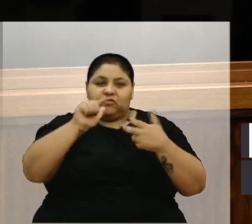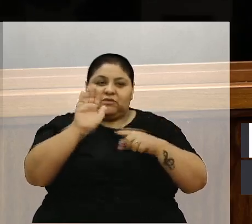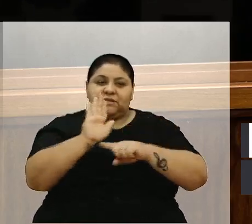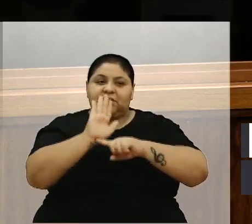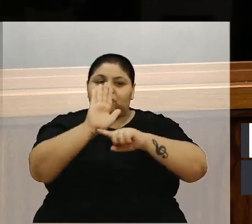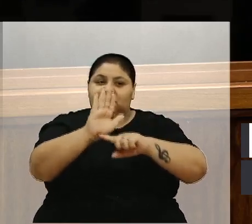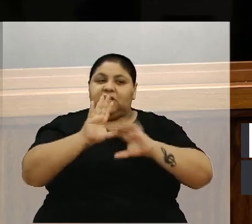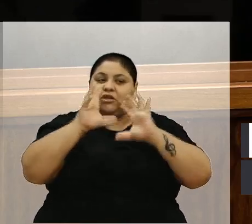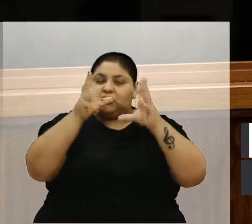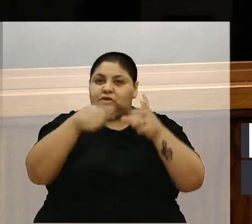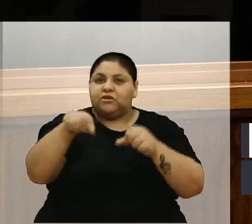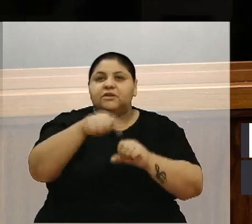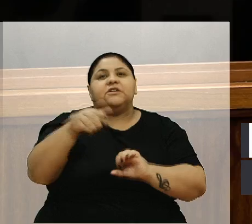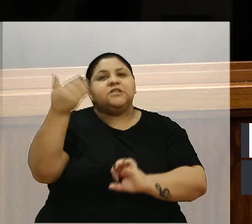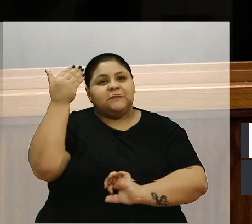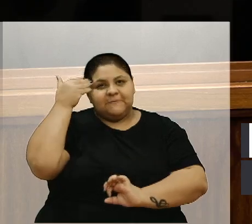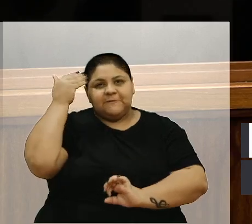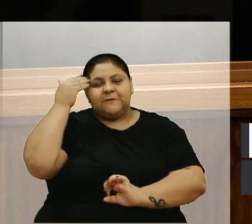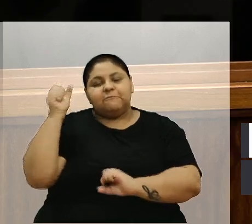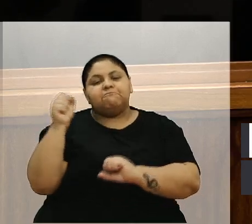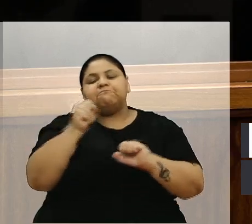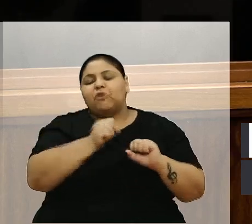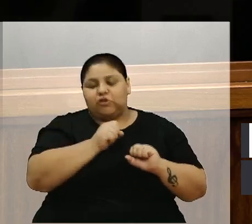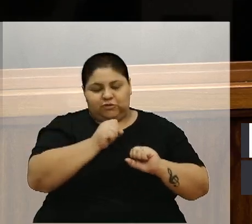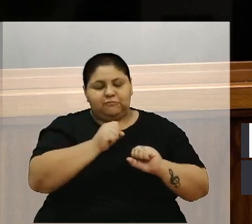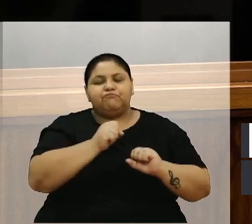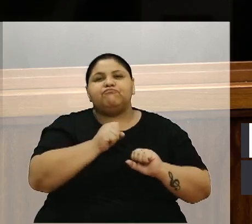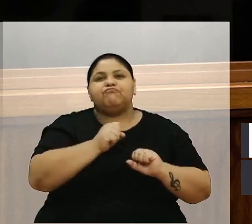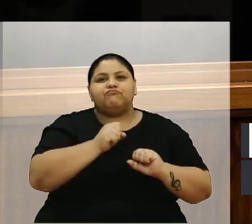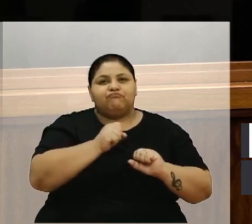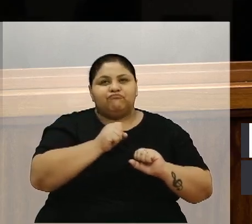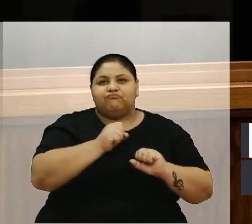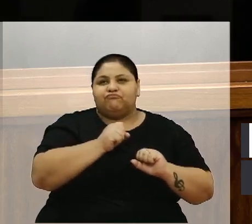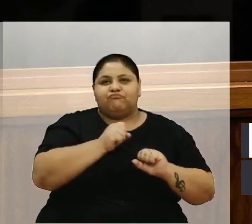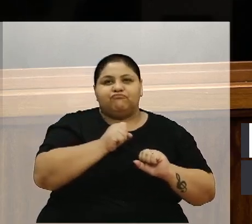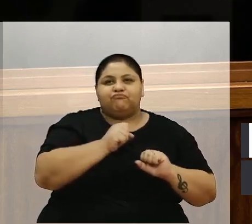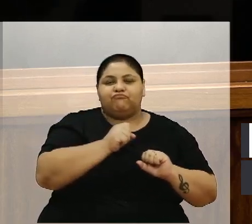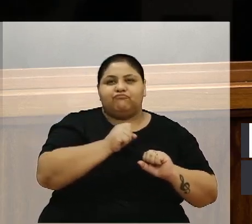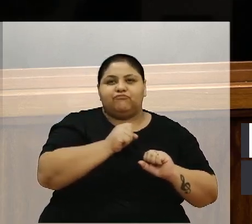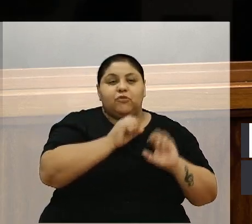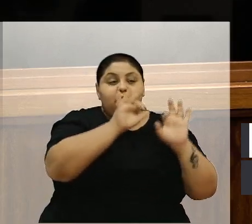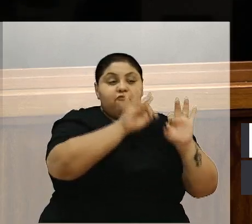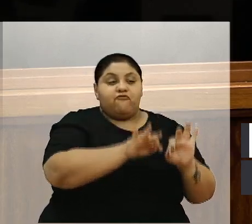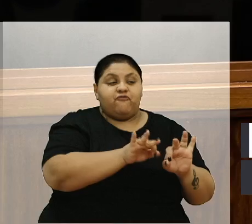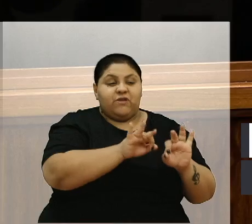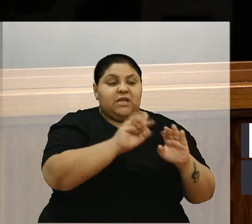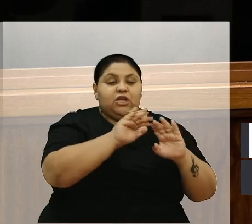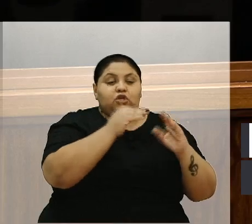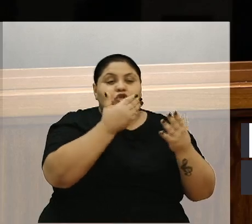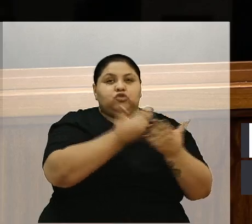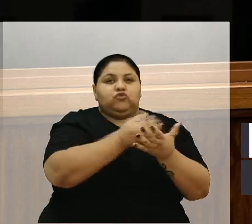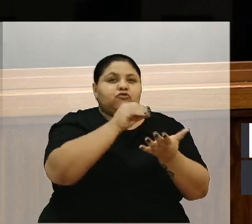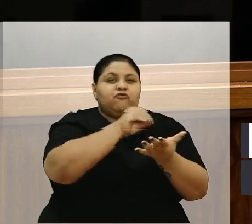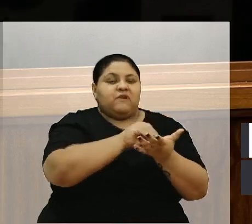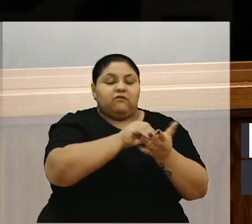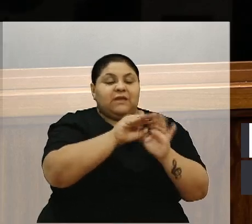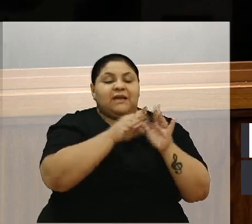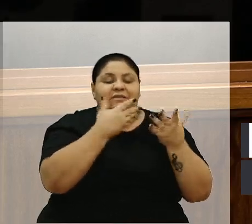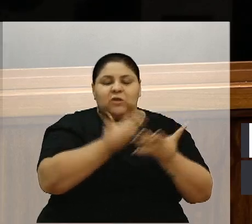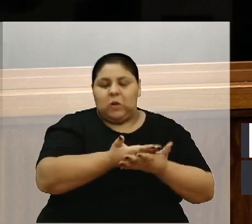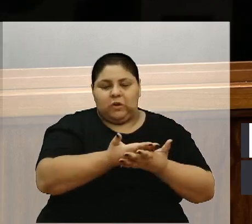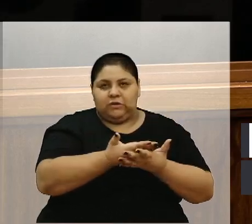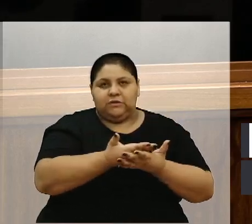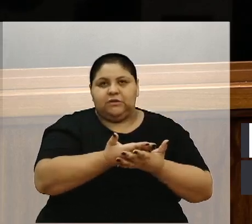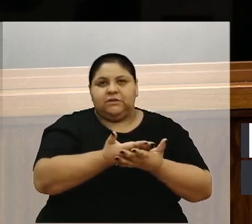E a gente sabe que isso pode acabar ocasionando a evasão escolar. Então, junto com uma boa estrutura, a gente precisa que esses